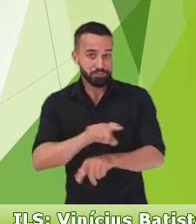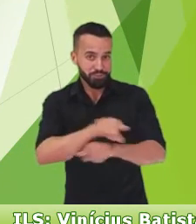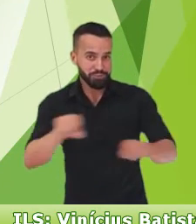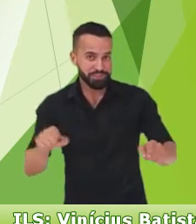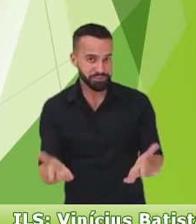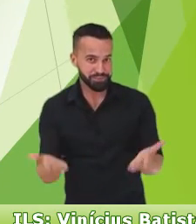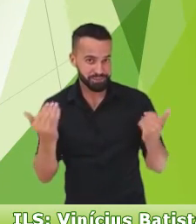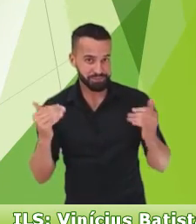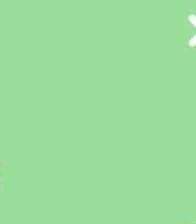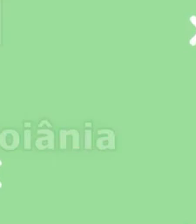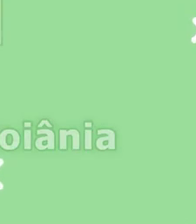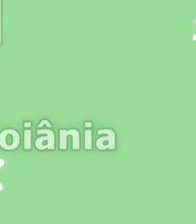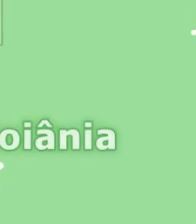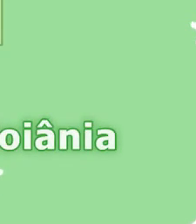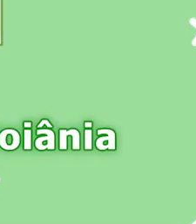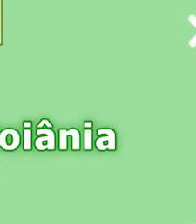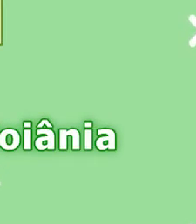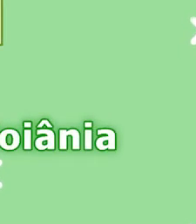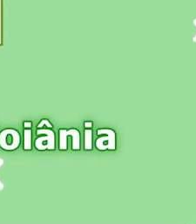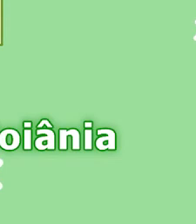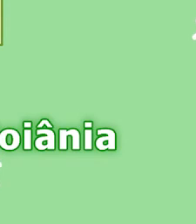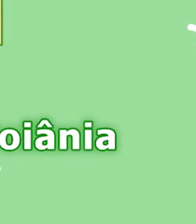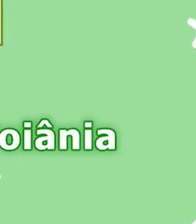até lá ó